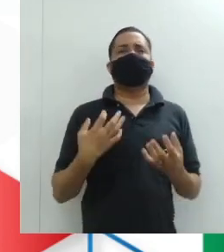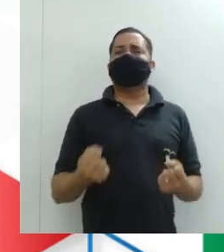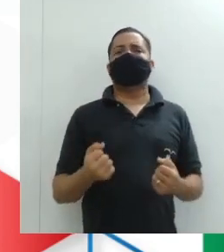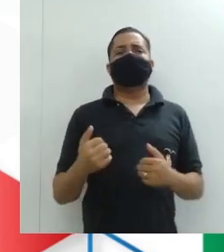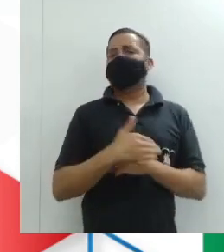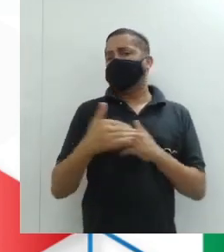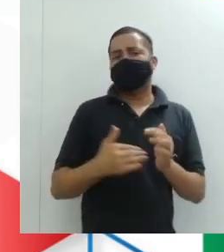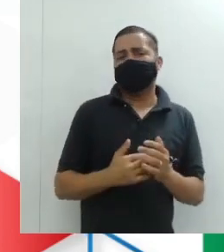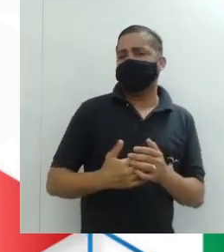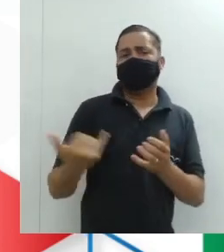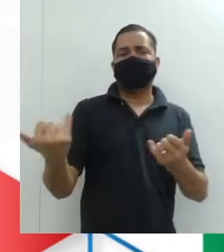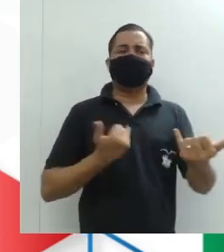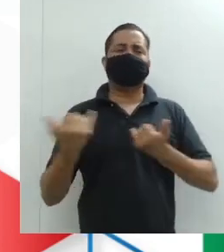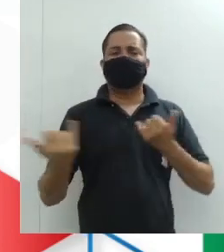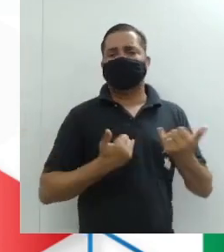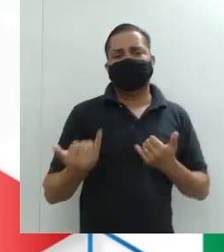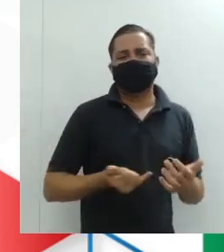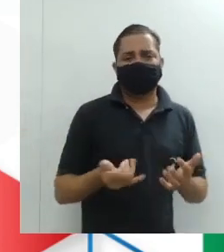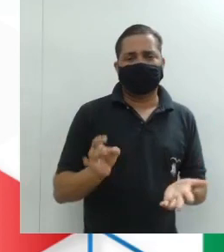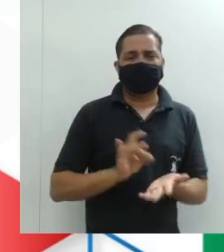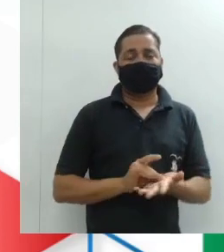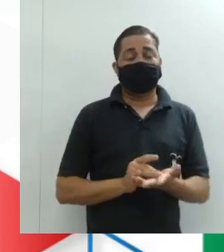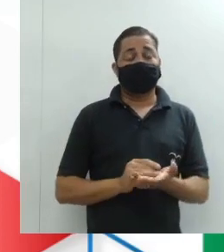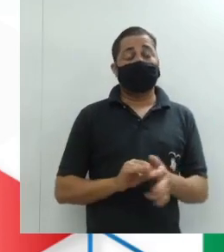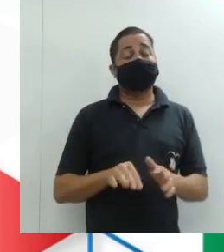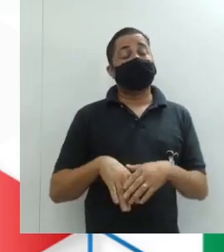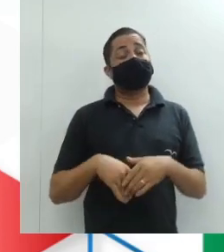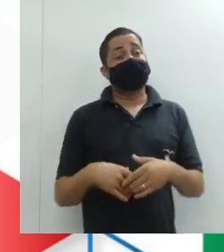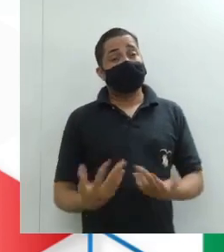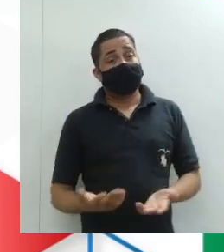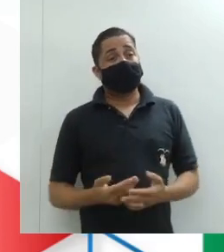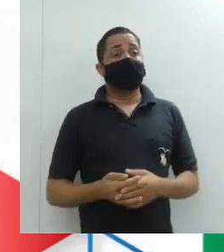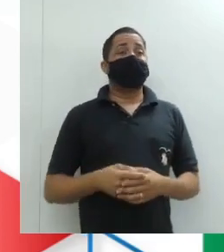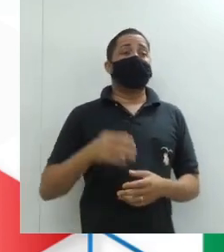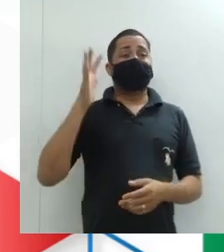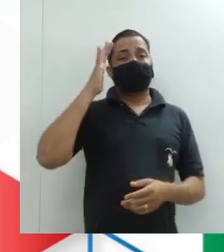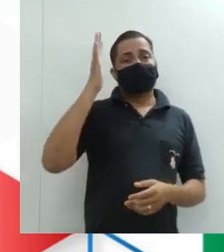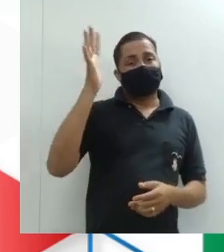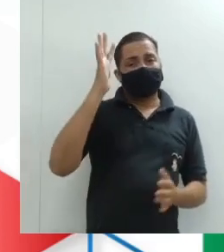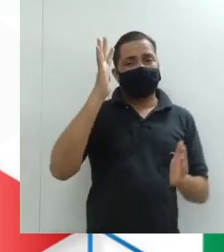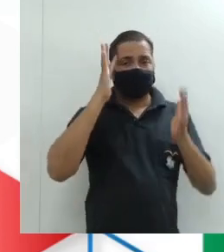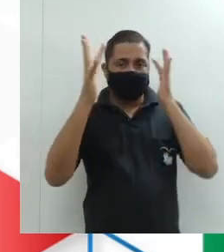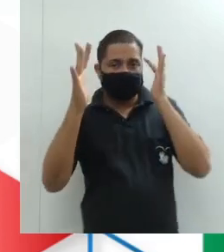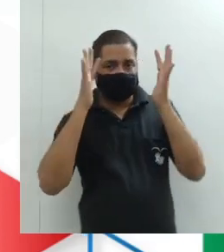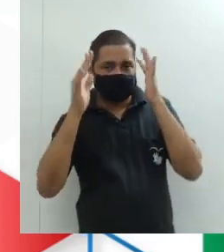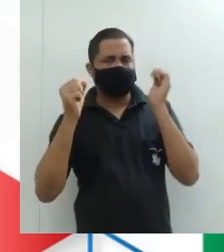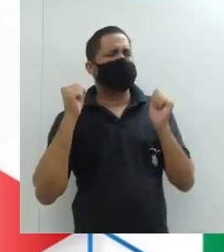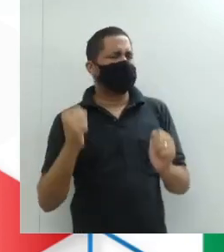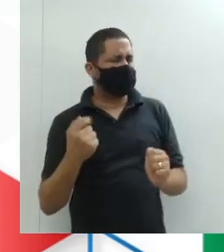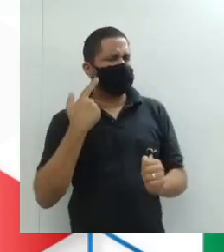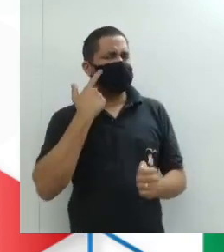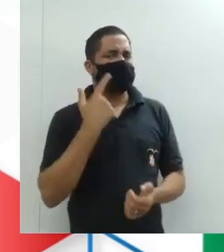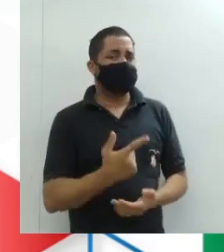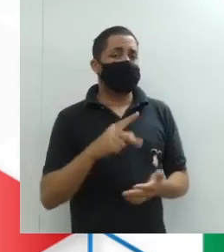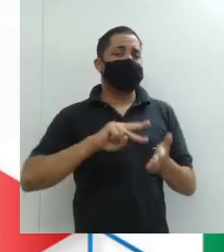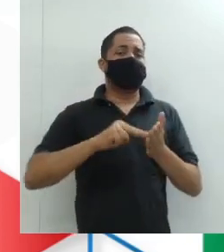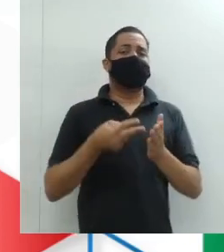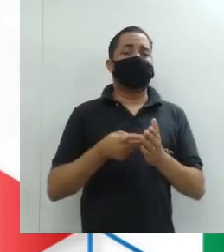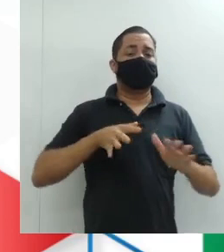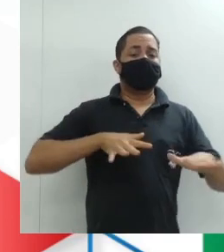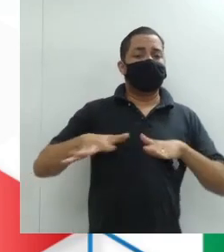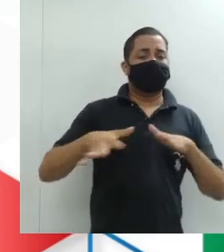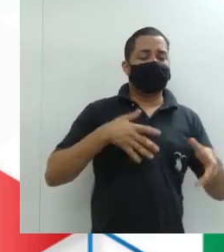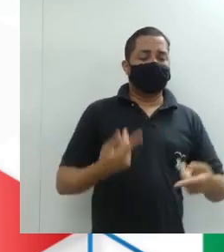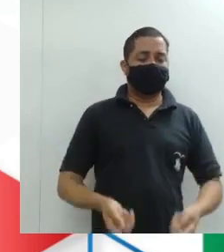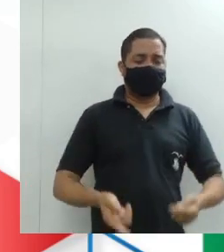uma determinada realidade. Já a reflexão filosófica, podemos ver aqui, significa um movimento de